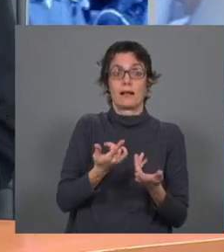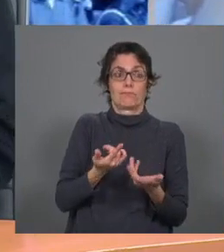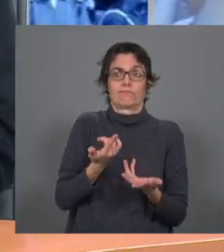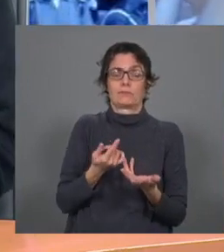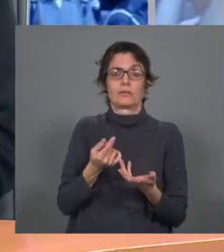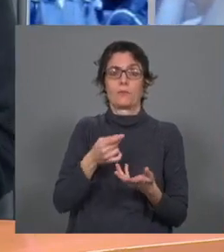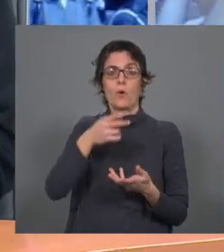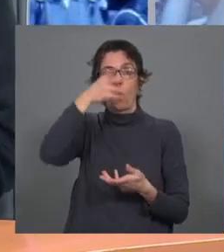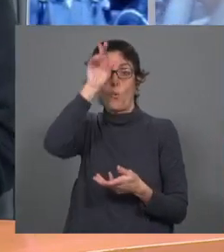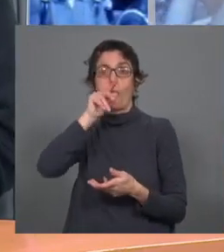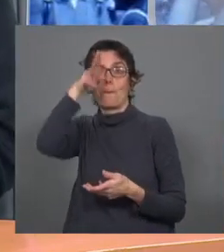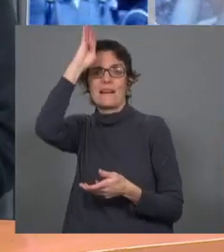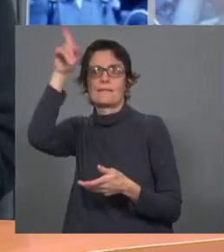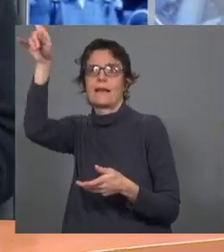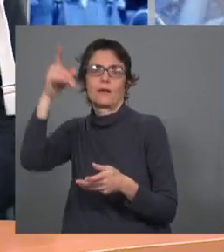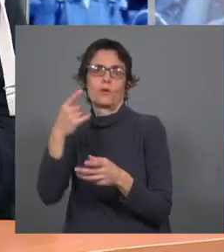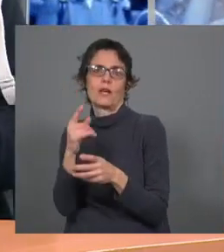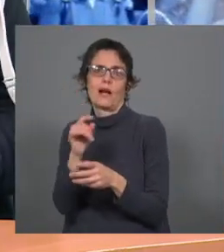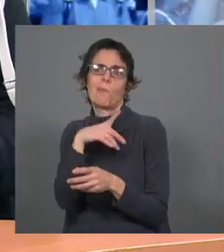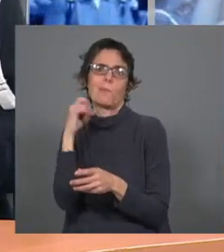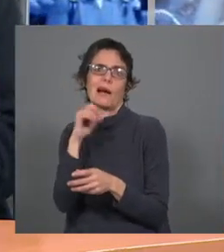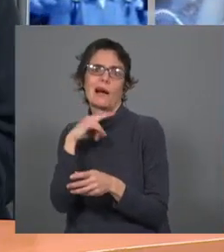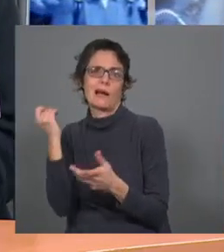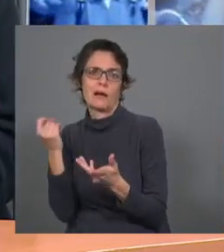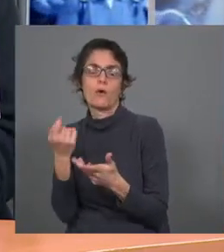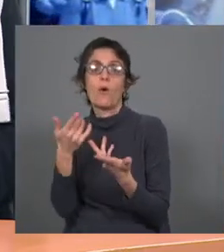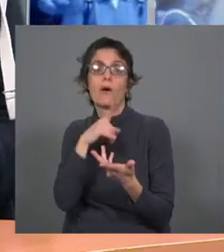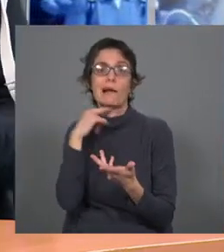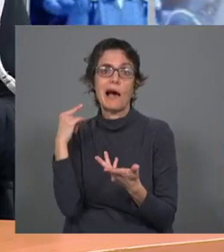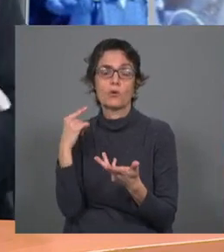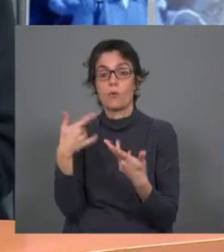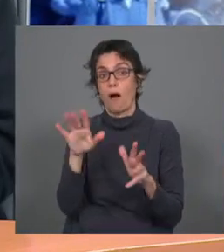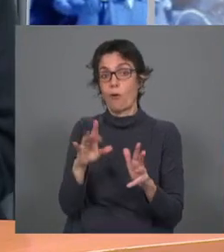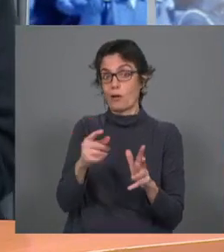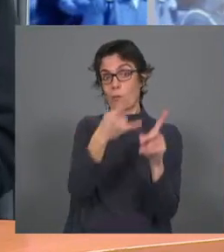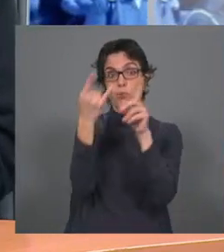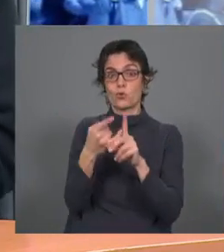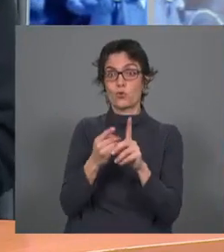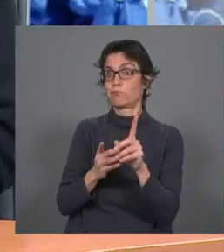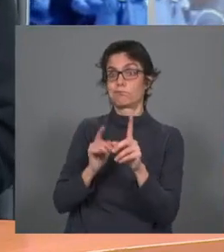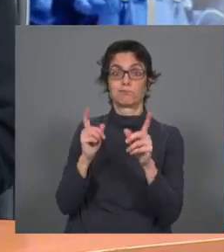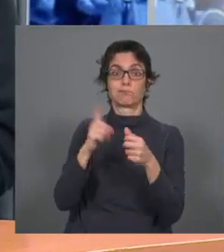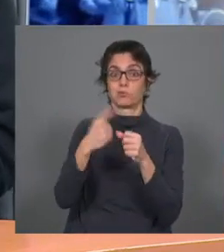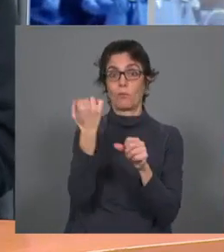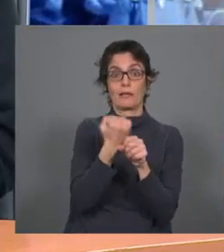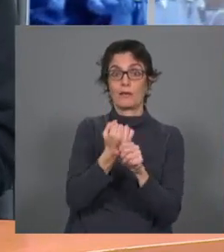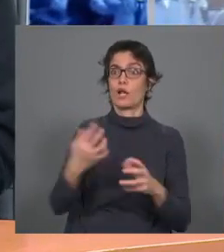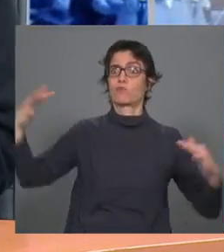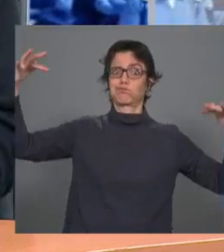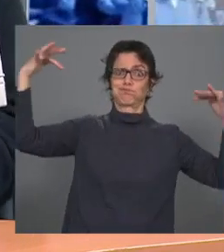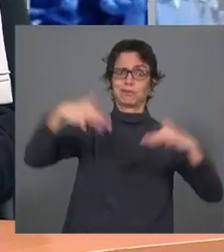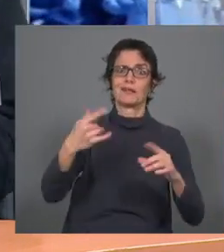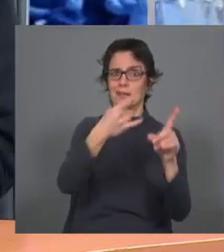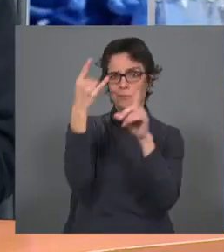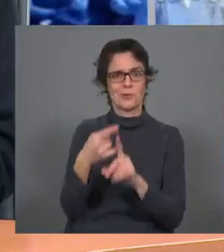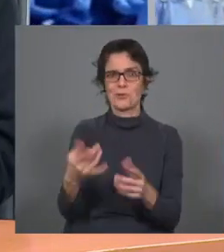Barcelos ou em Areias de Vilar. E agora isso é possível com o Zoom. Nós, numa só atividade, temos gente de todo o país e até